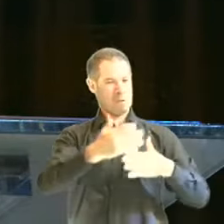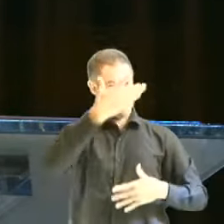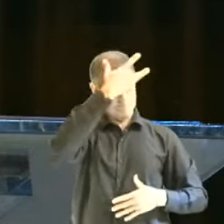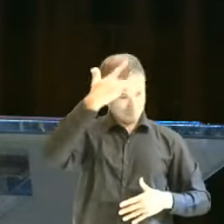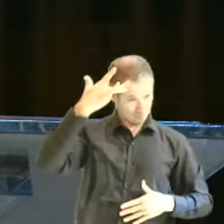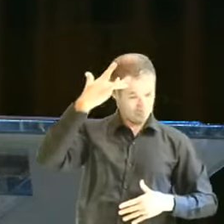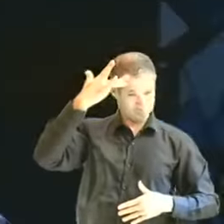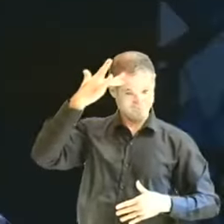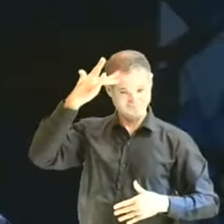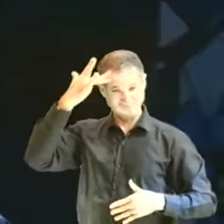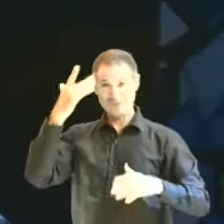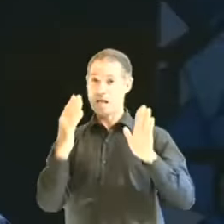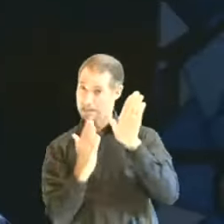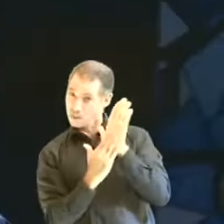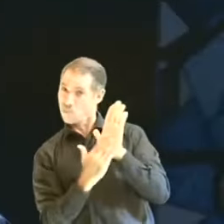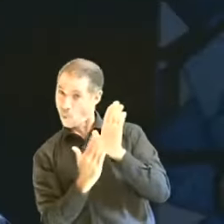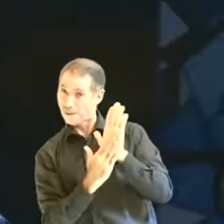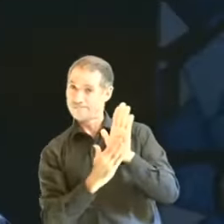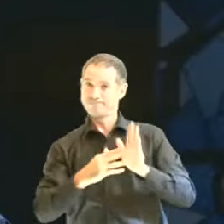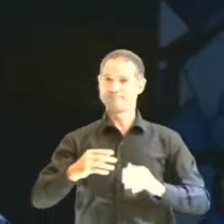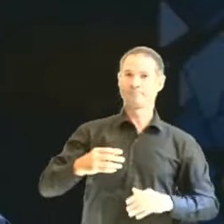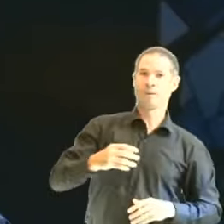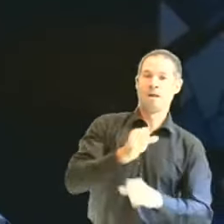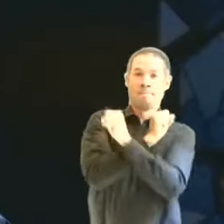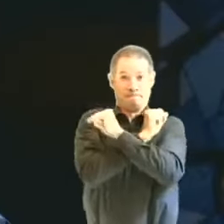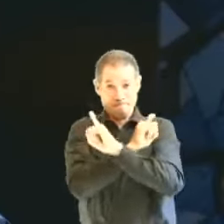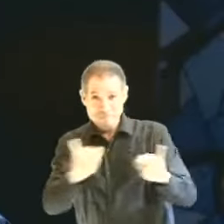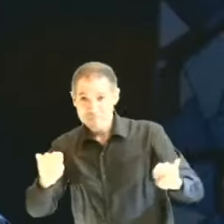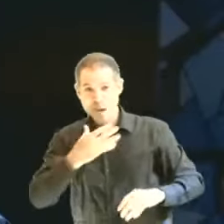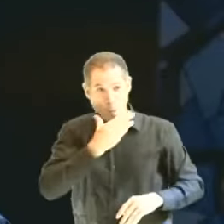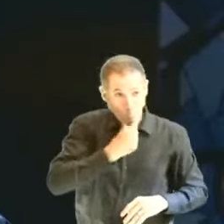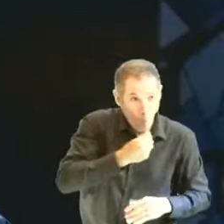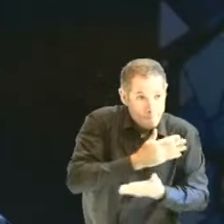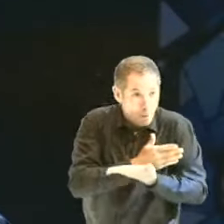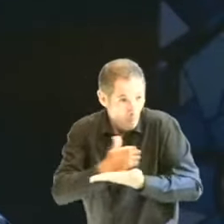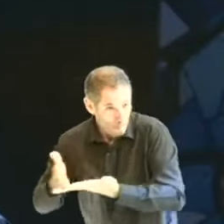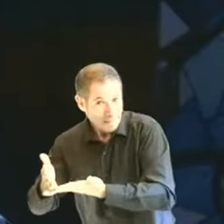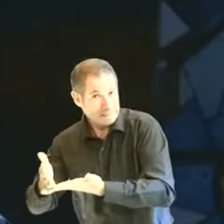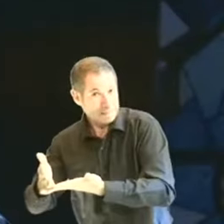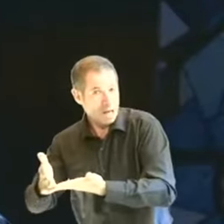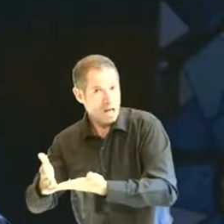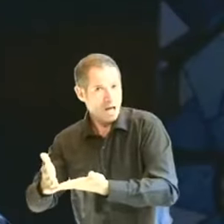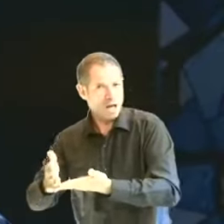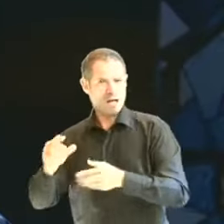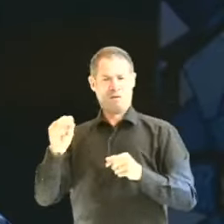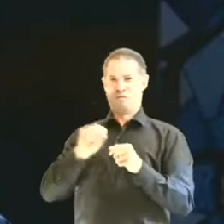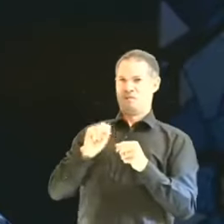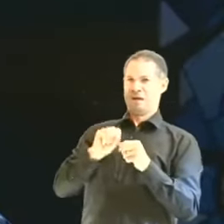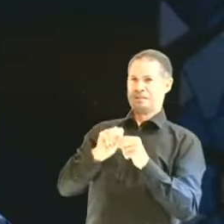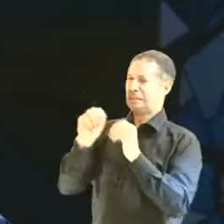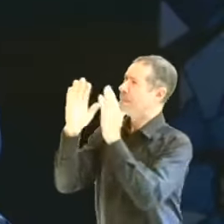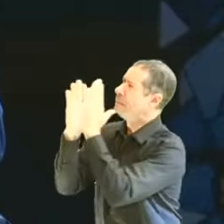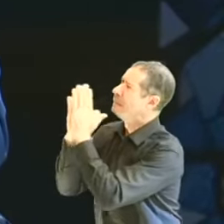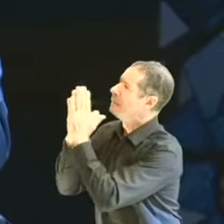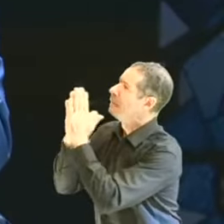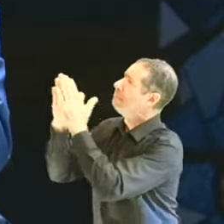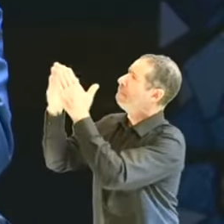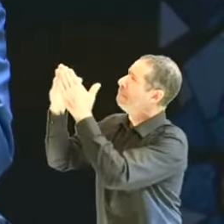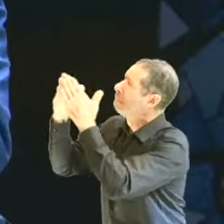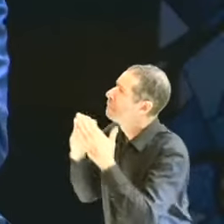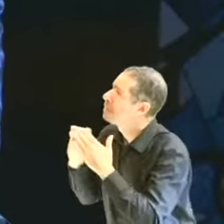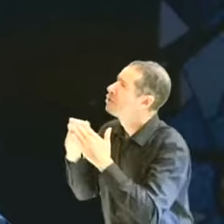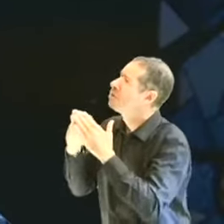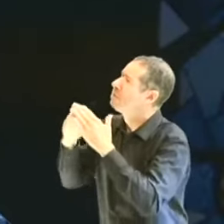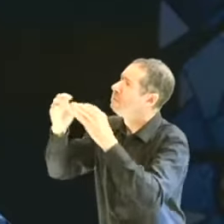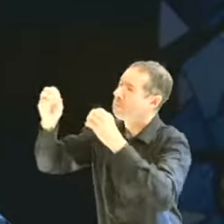aí, em cima disso, o profeta começa então a fazer a sua oração pedindo